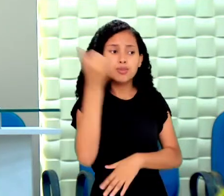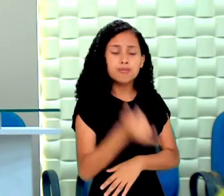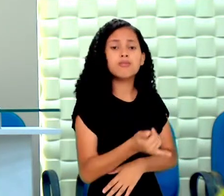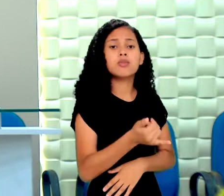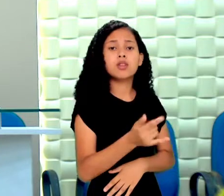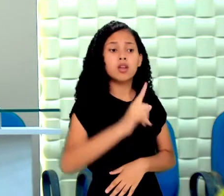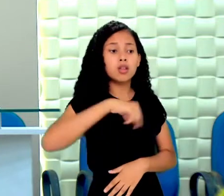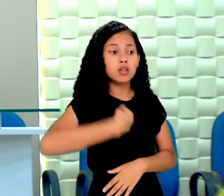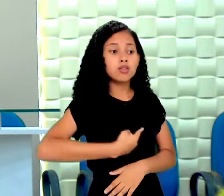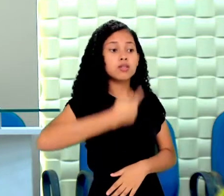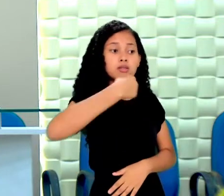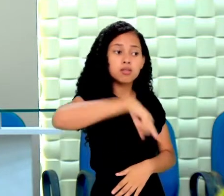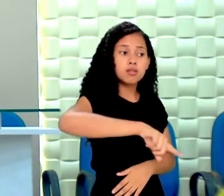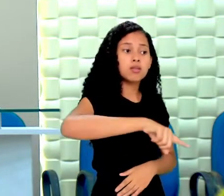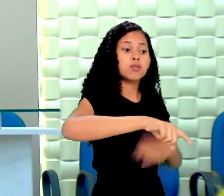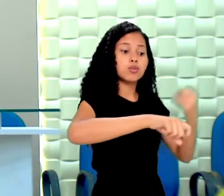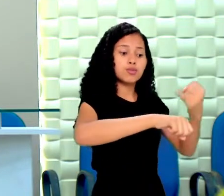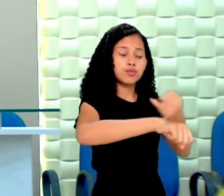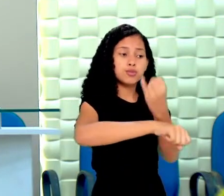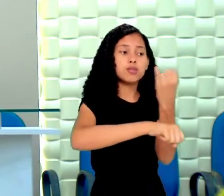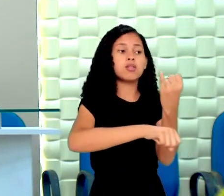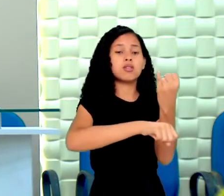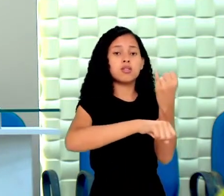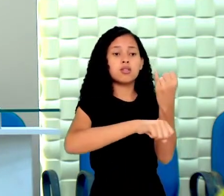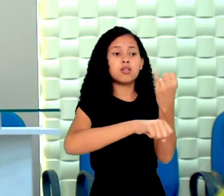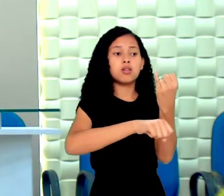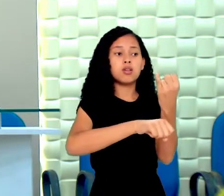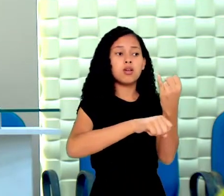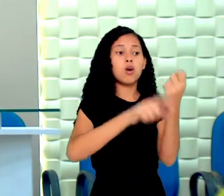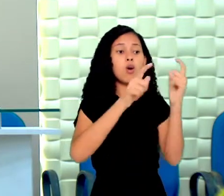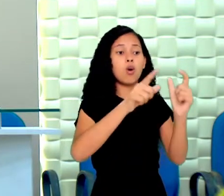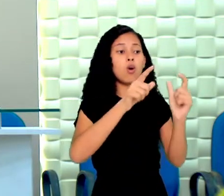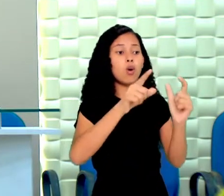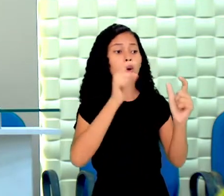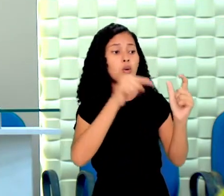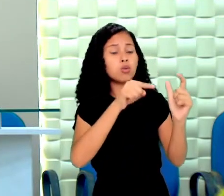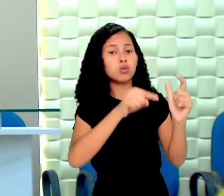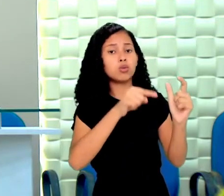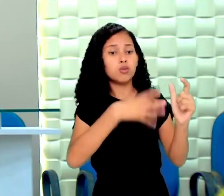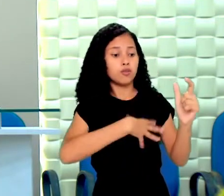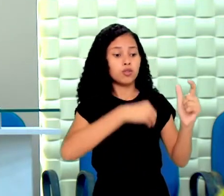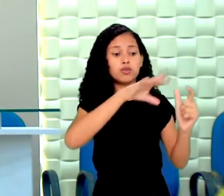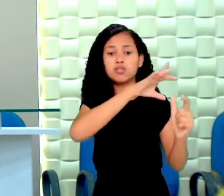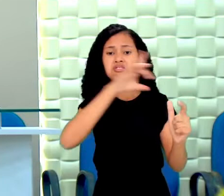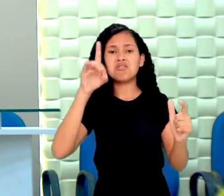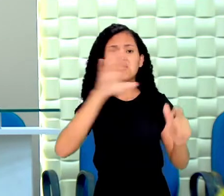claramente: nós iremos para Jerusalém, e ali o Filho do Homem será morto.